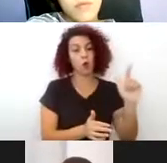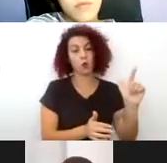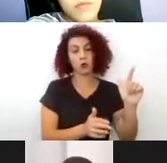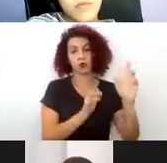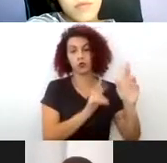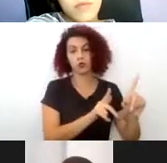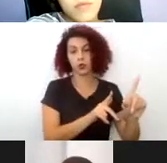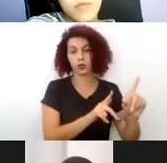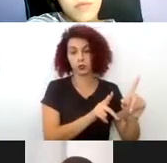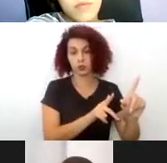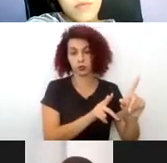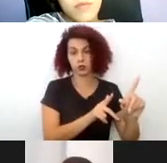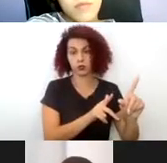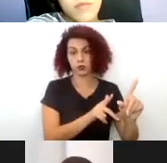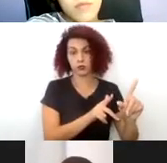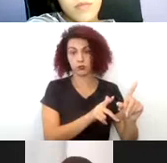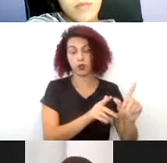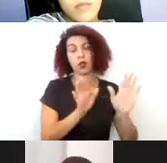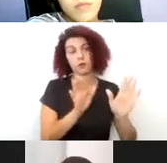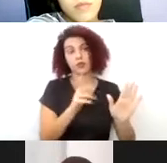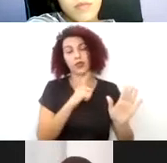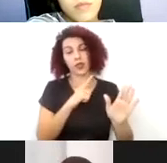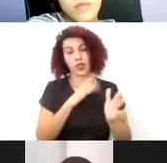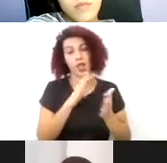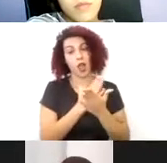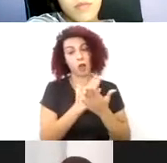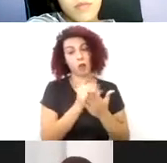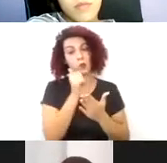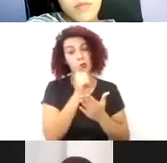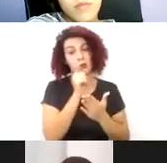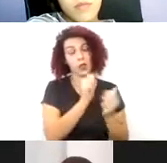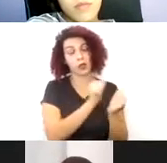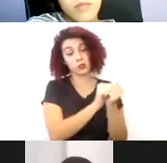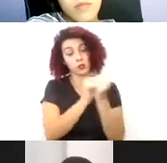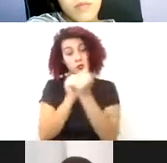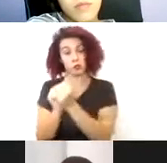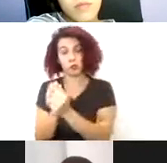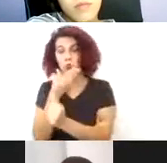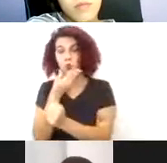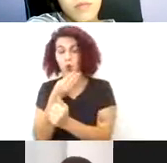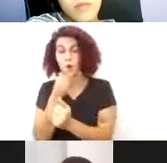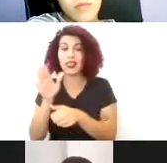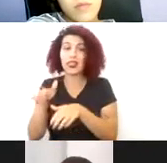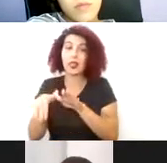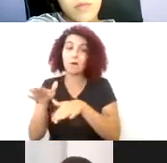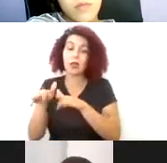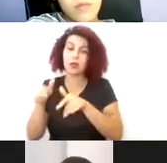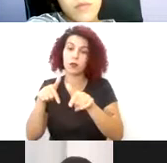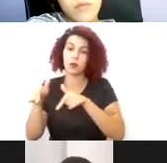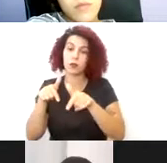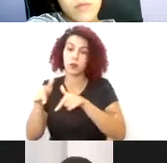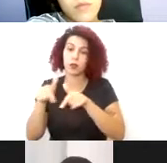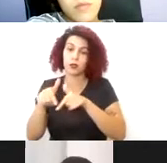ainda que vão ter mulheres que vão estar junto com os homens em determinados tipos de trabalhos que são as mulheres